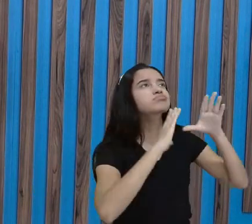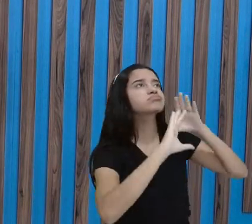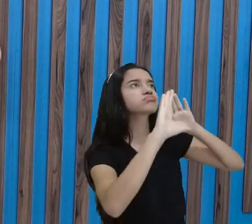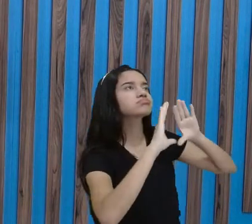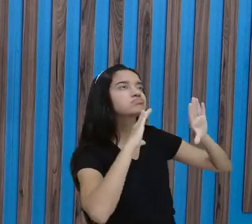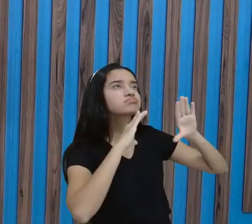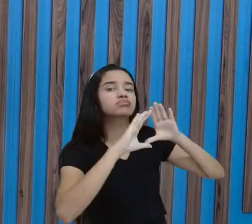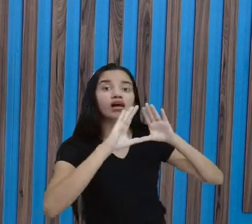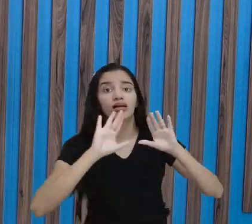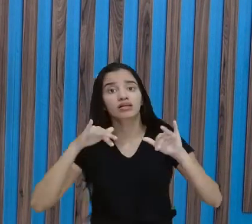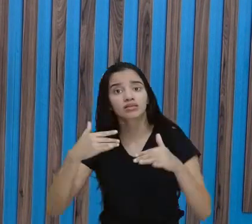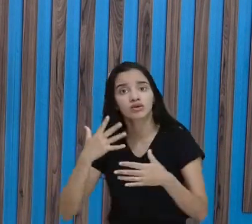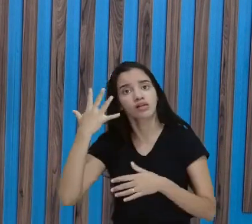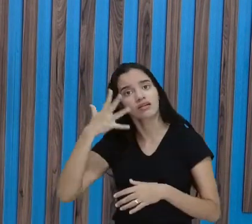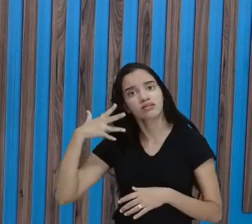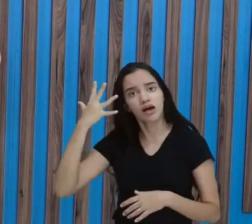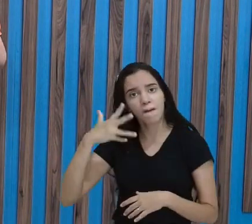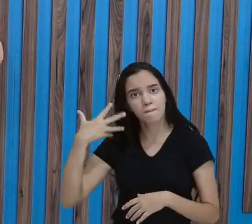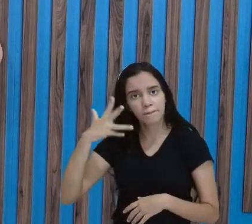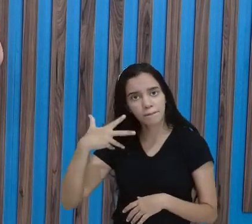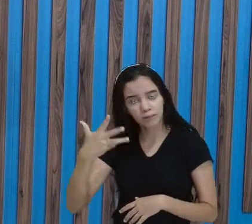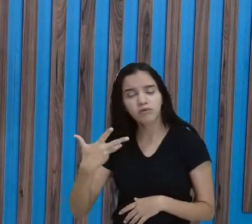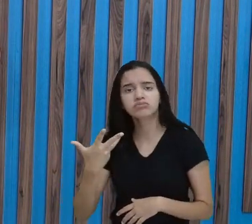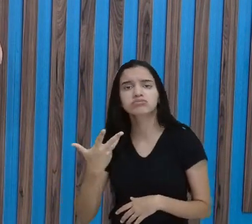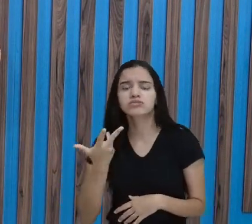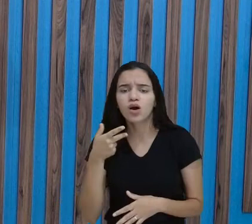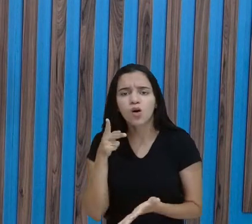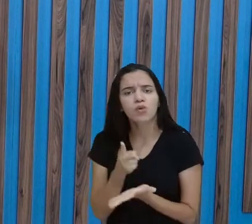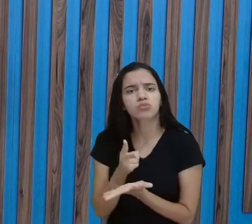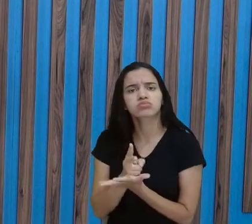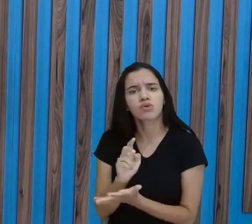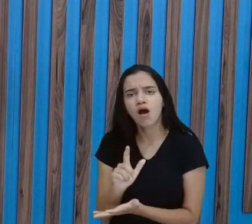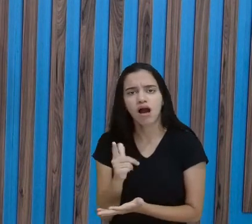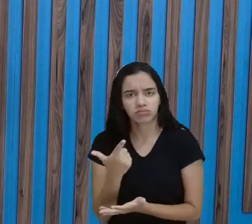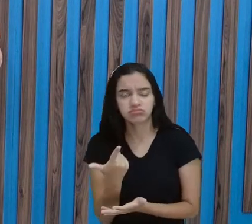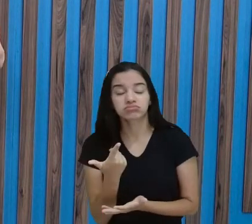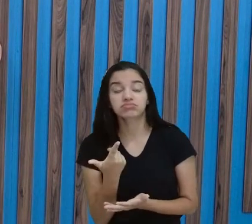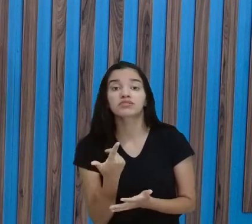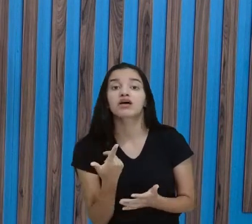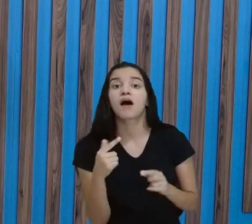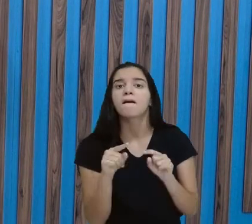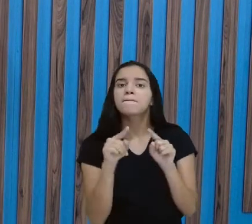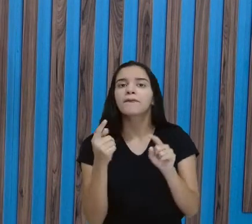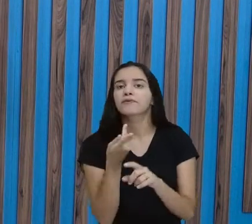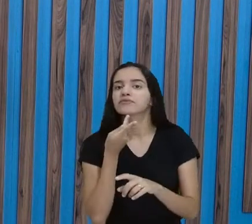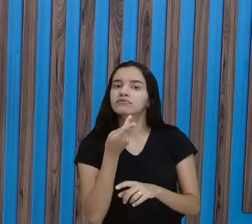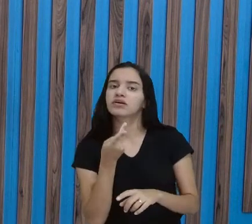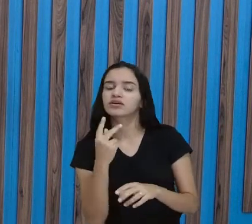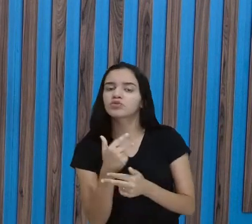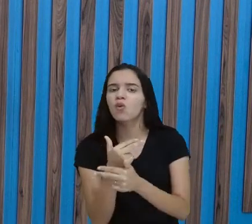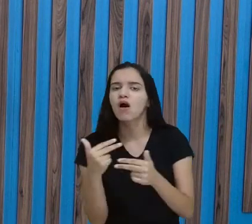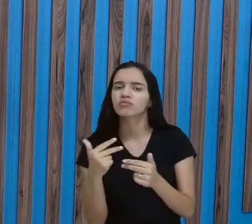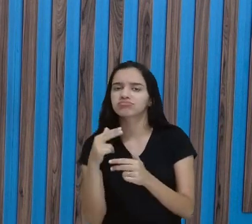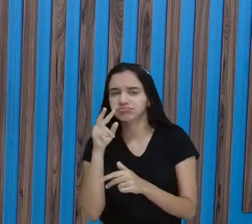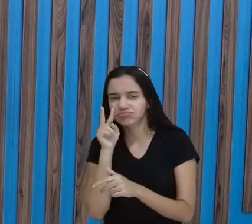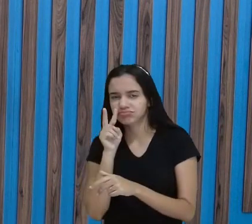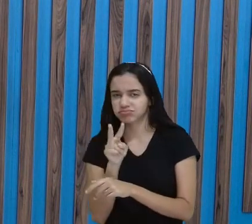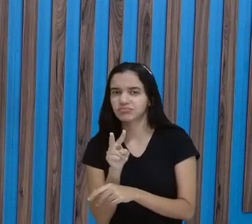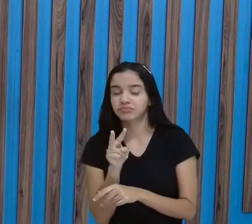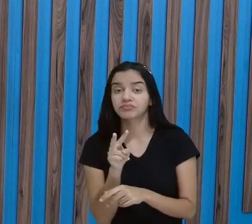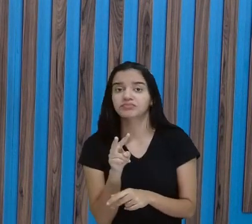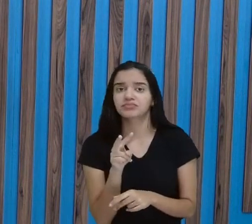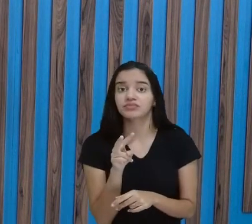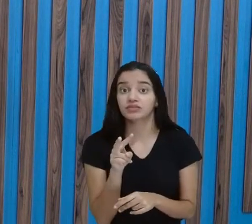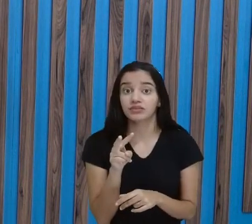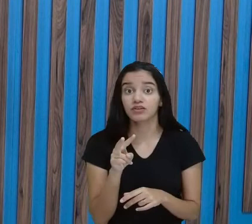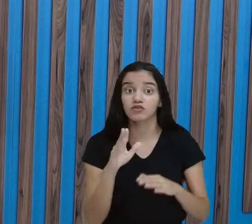Então, nessa música aí, a música continua, claro, só foi um trechinho, mas ele fala de algumas coisas que ele viu. Ele